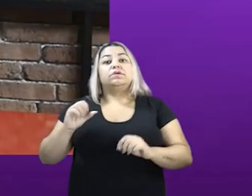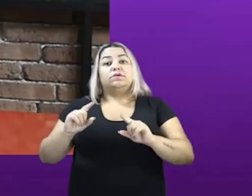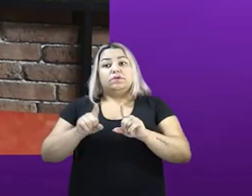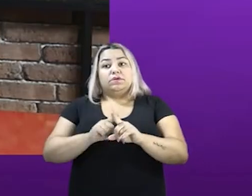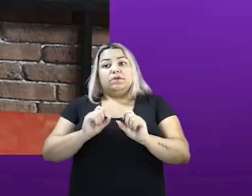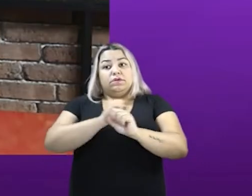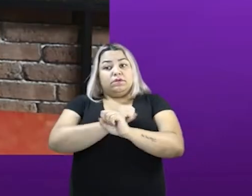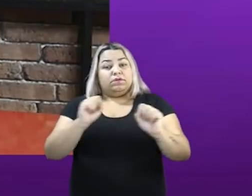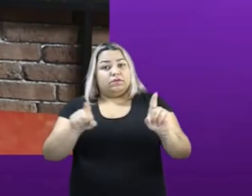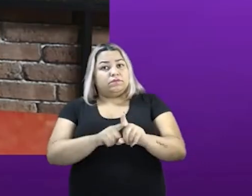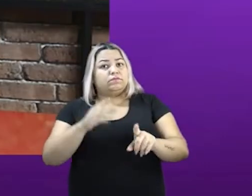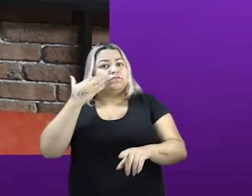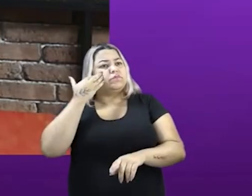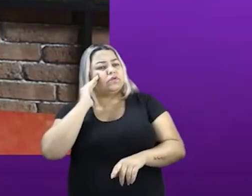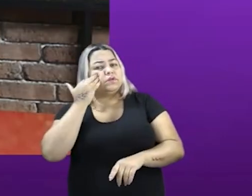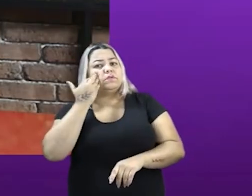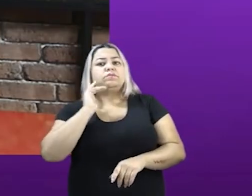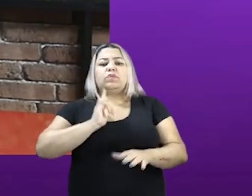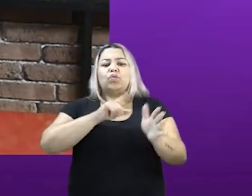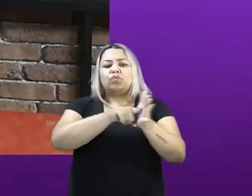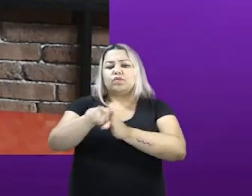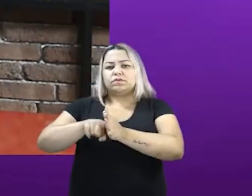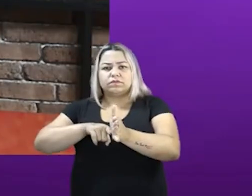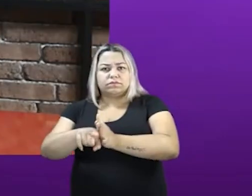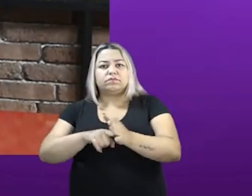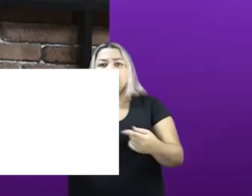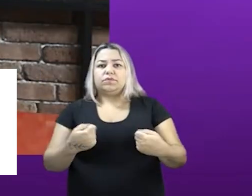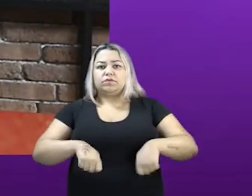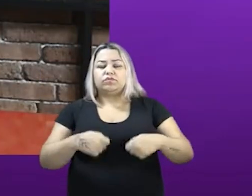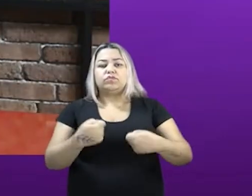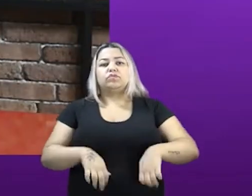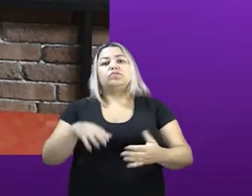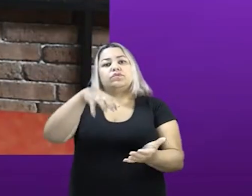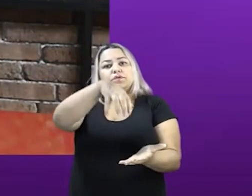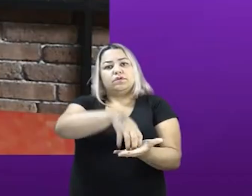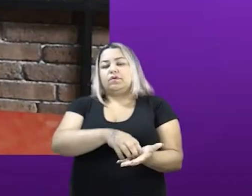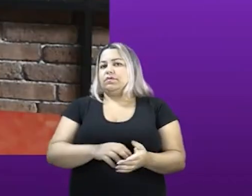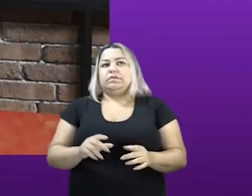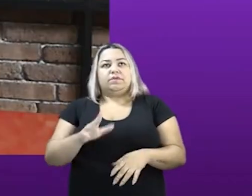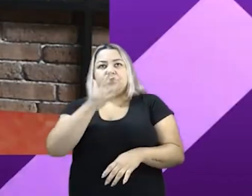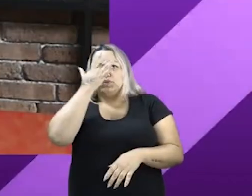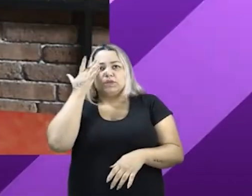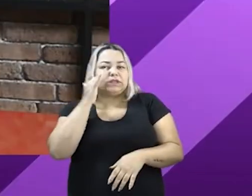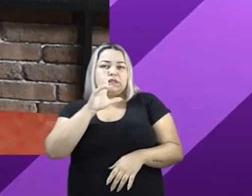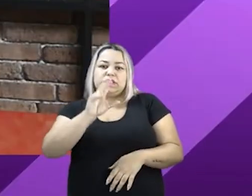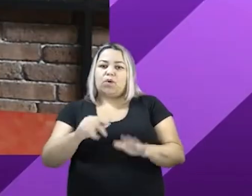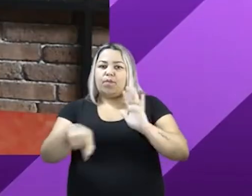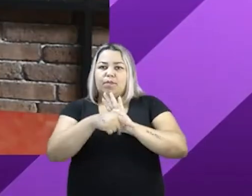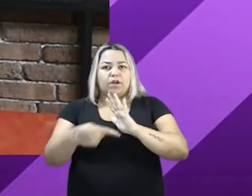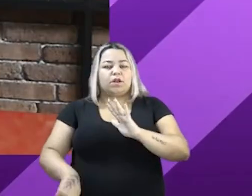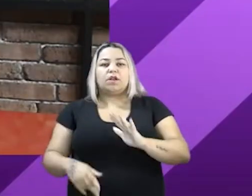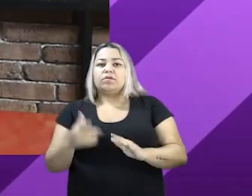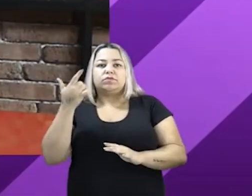ter perspectivas de análise e de percepções das necessidades dos nossos territórios que pessoas que não pertencem a esses territórios não vão conseguir